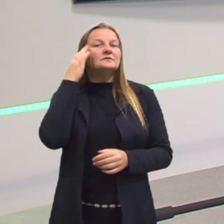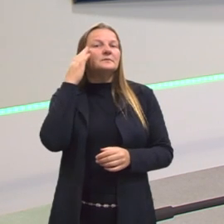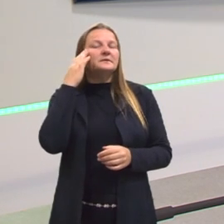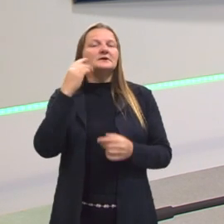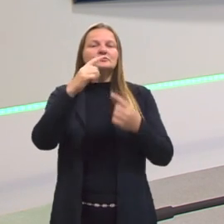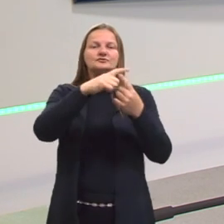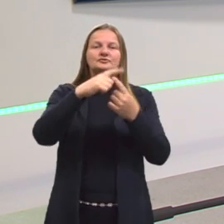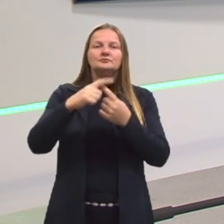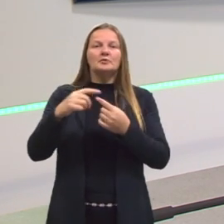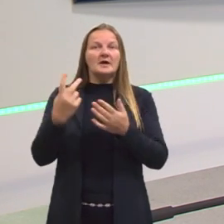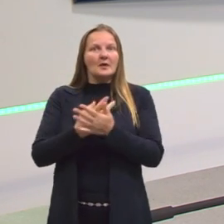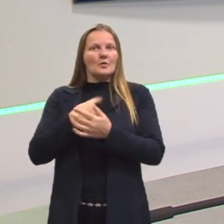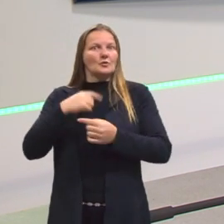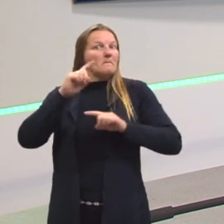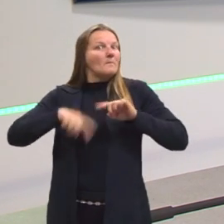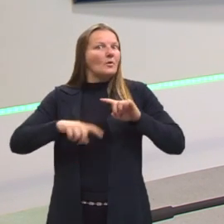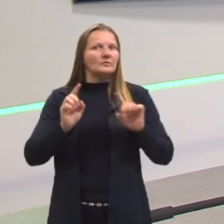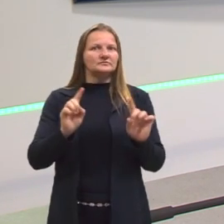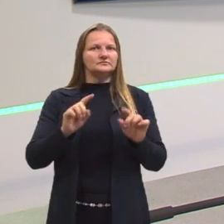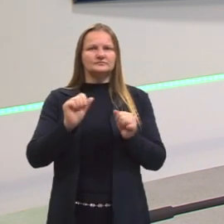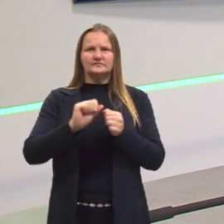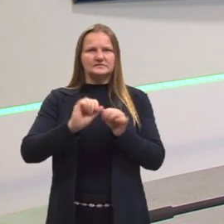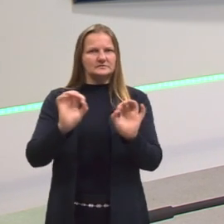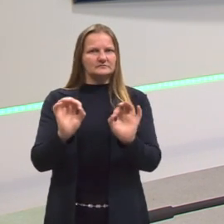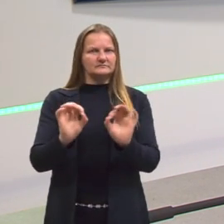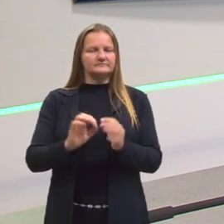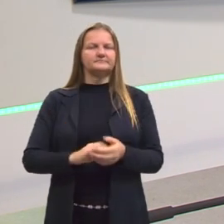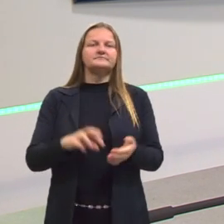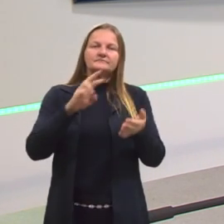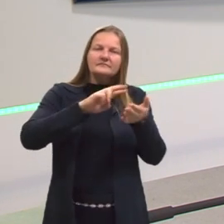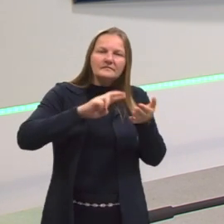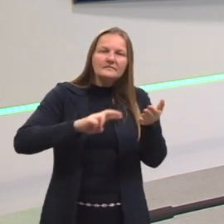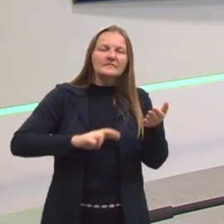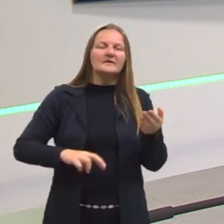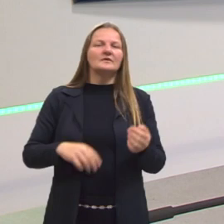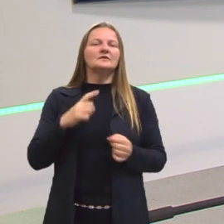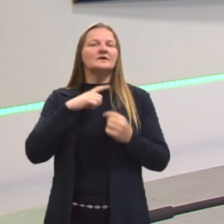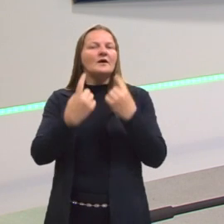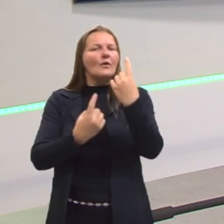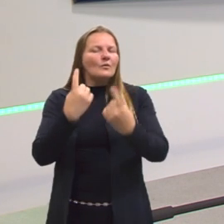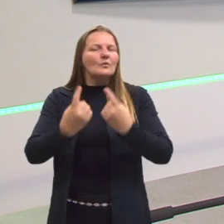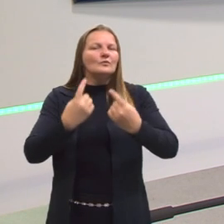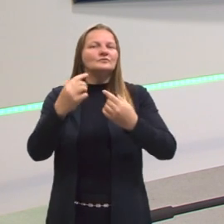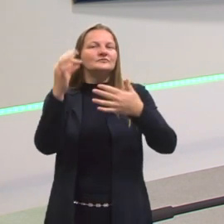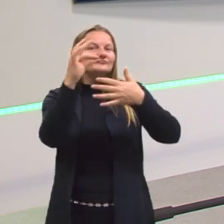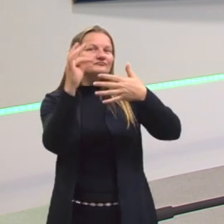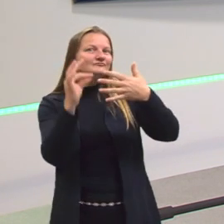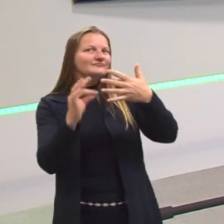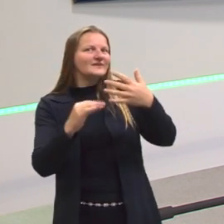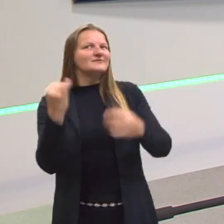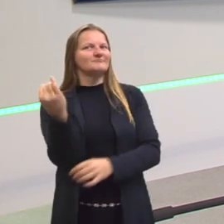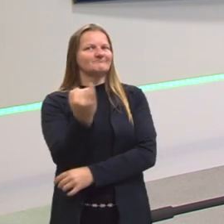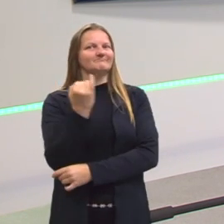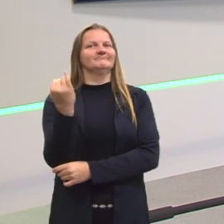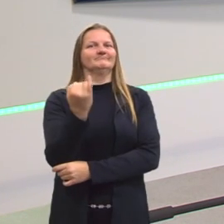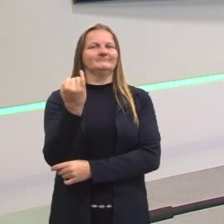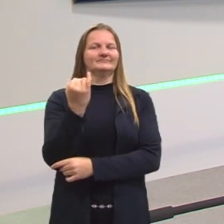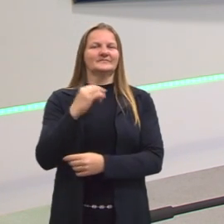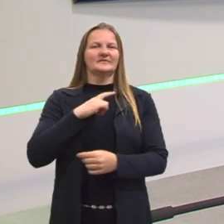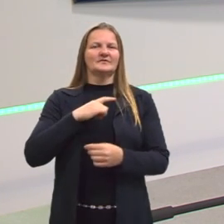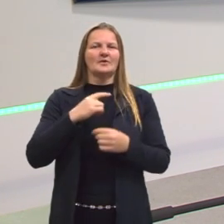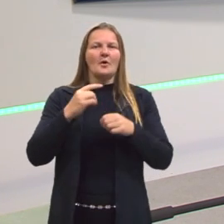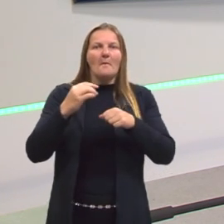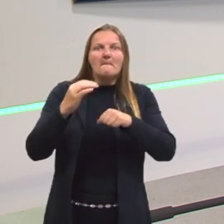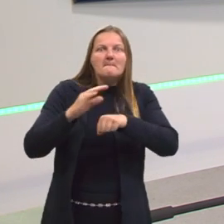saber os tipos de erros que eu não posso cometer de maneira nenhuma né E nós temos algumas alguns detalhes que são mais importantes que